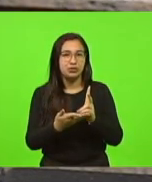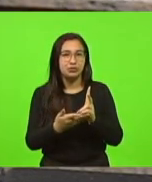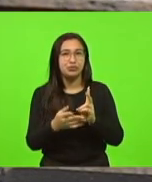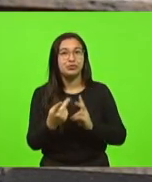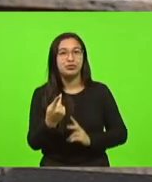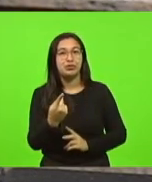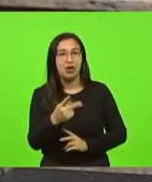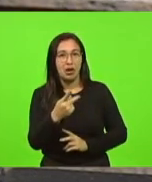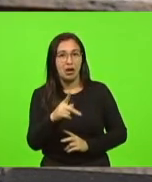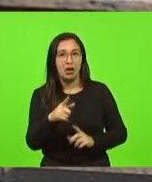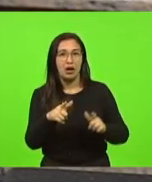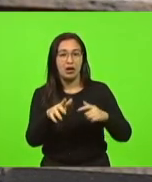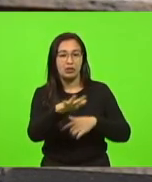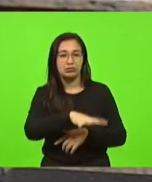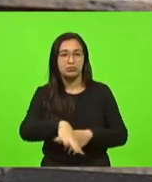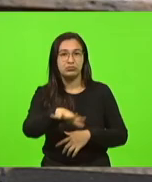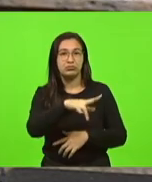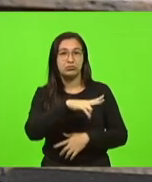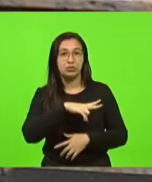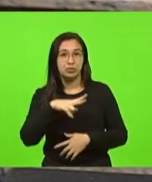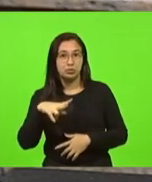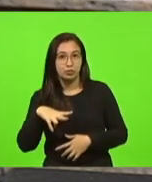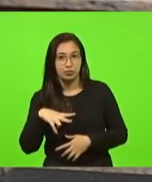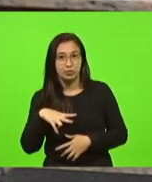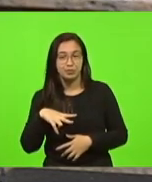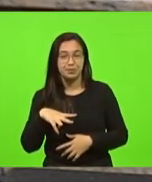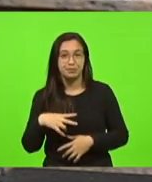naquele espaço público, isso